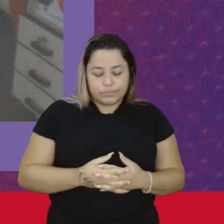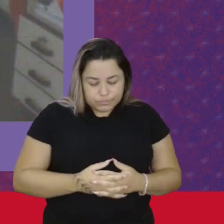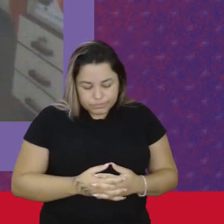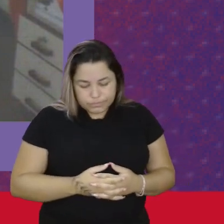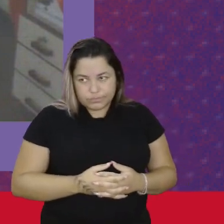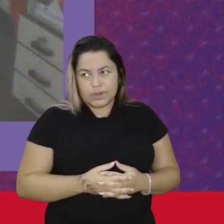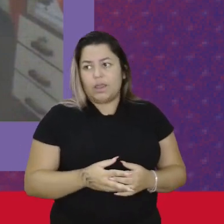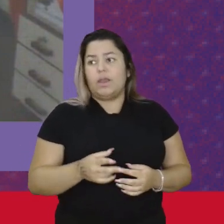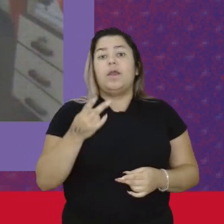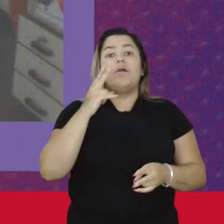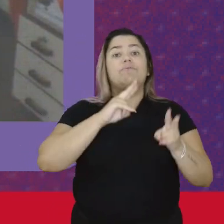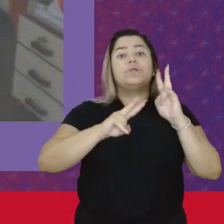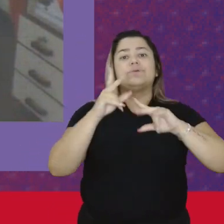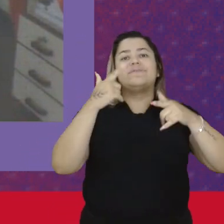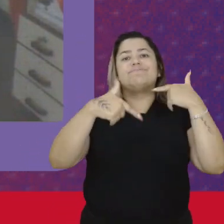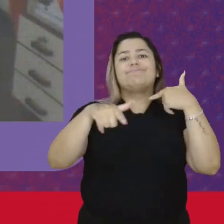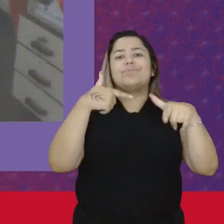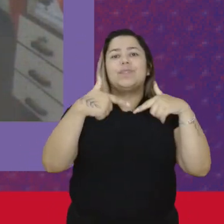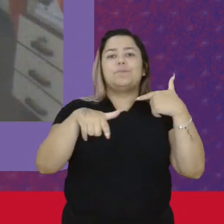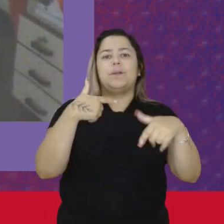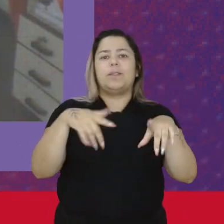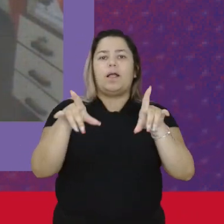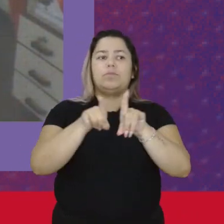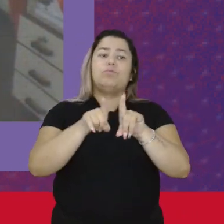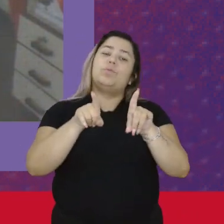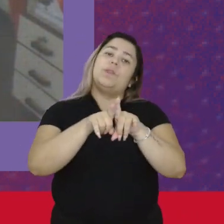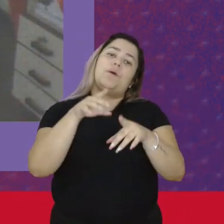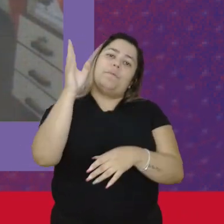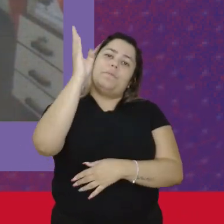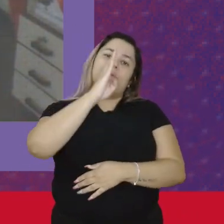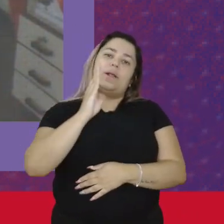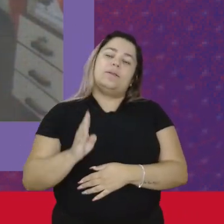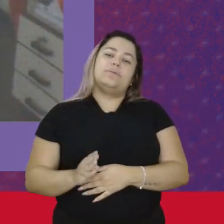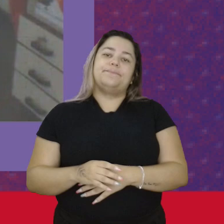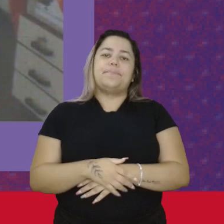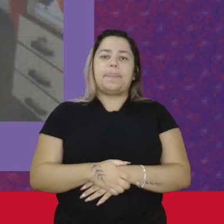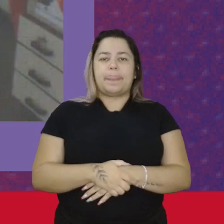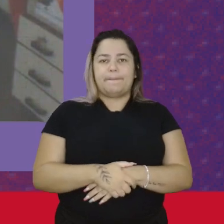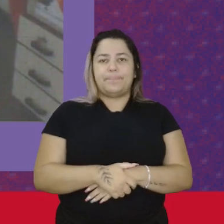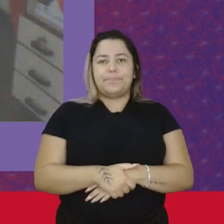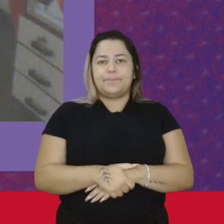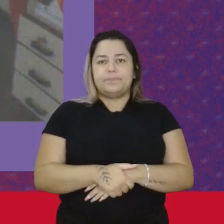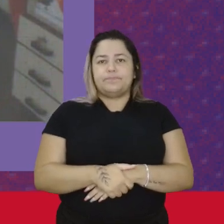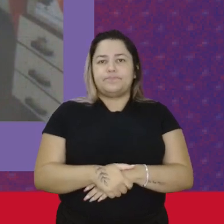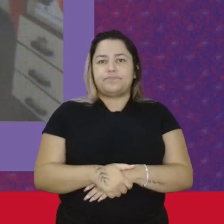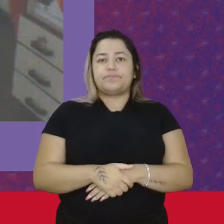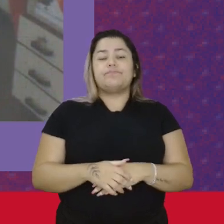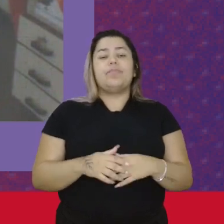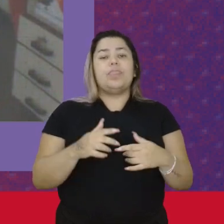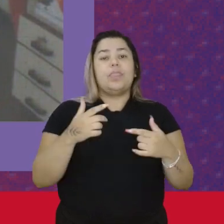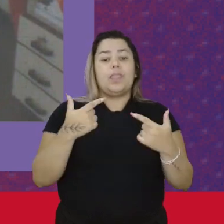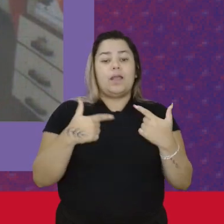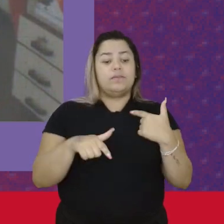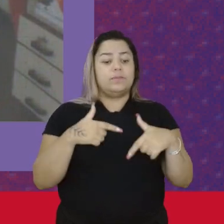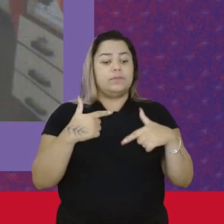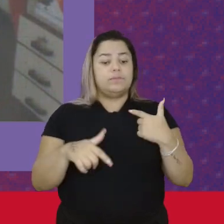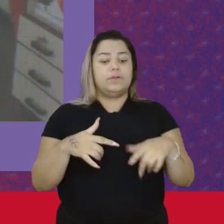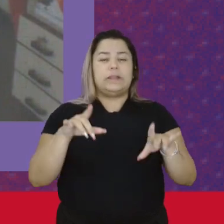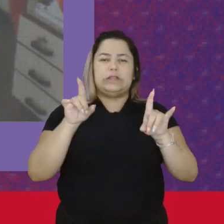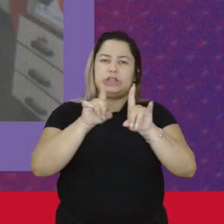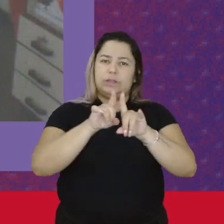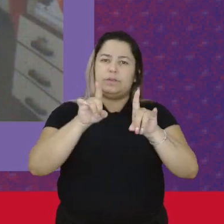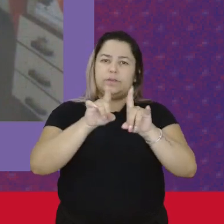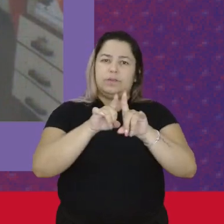eu vejo que as trabalhadoras aqui no Brasil, eu estou falando aqui do Brasil, as trabalhadoras aqui, elas